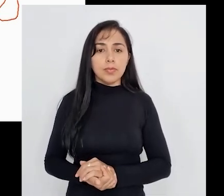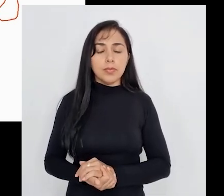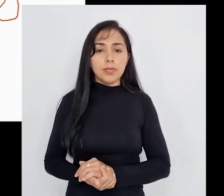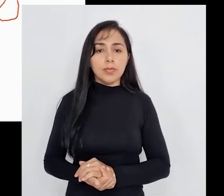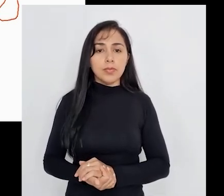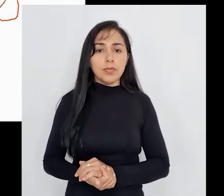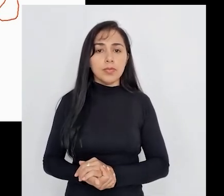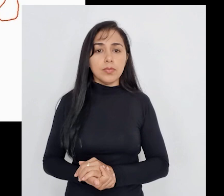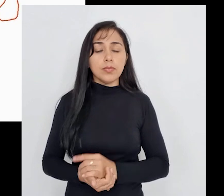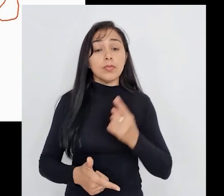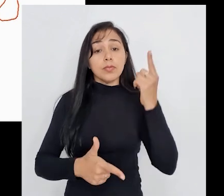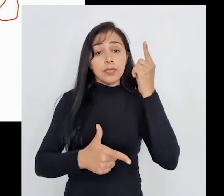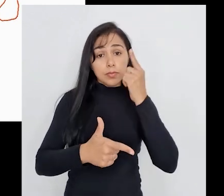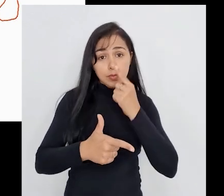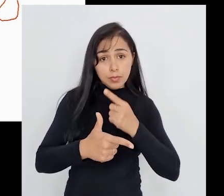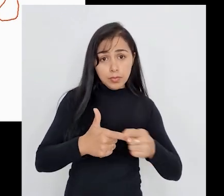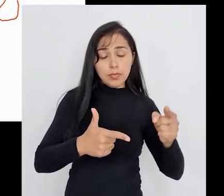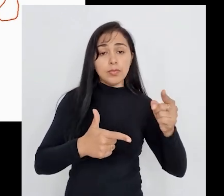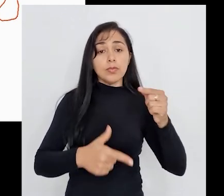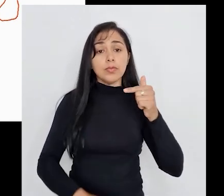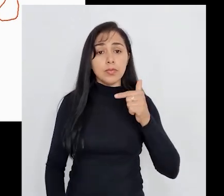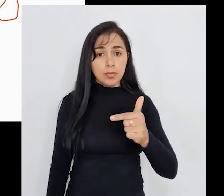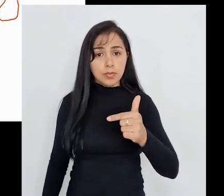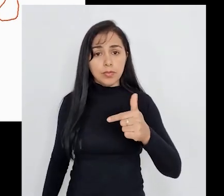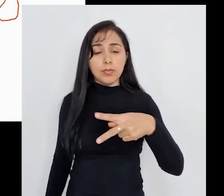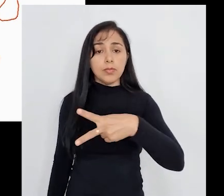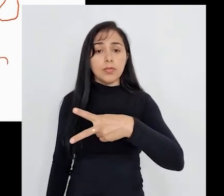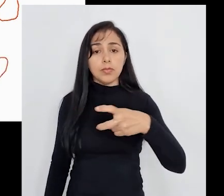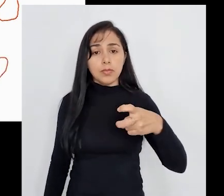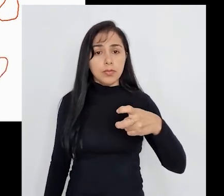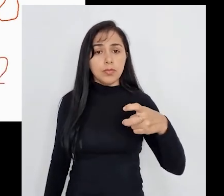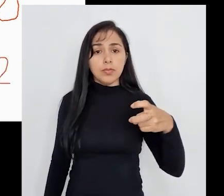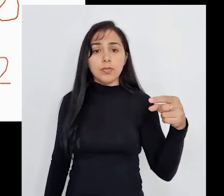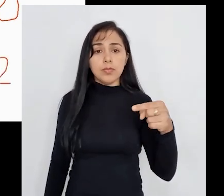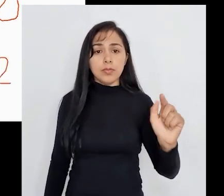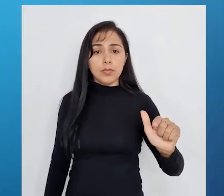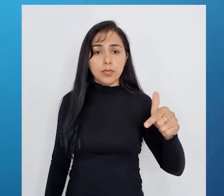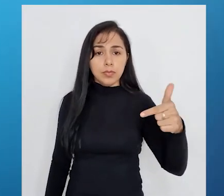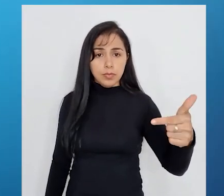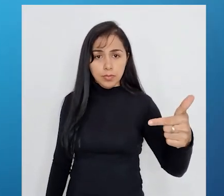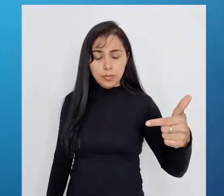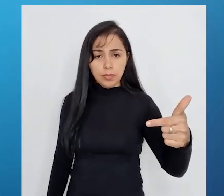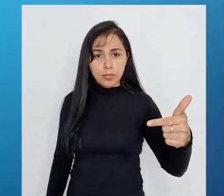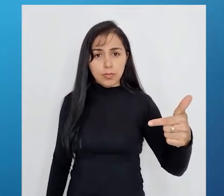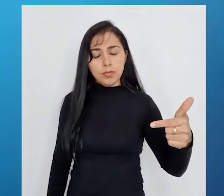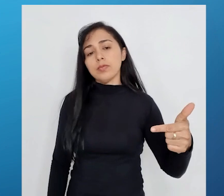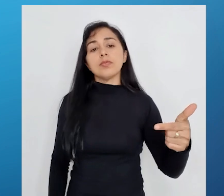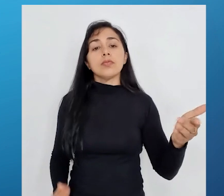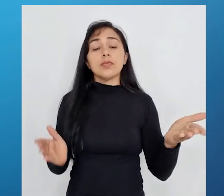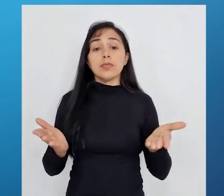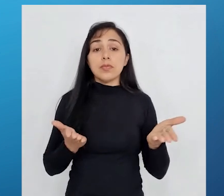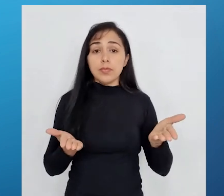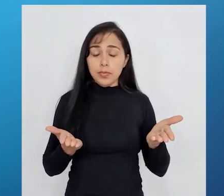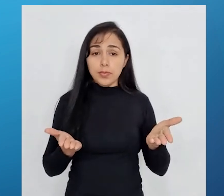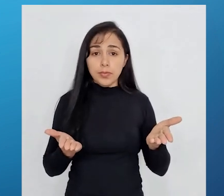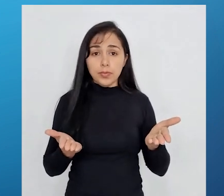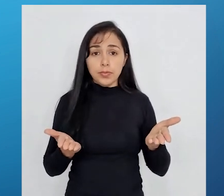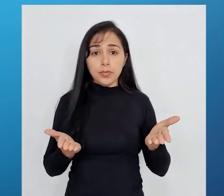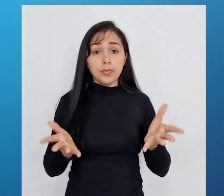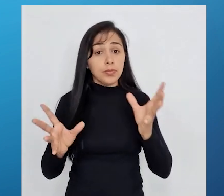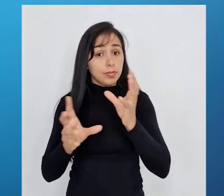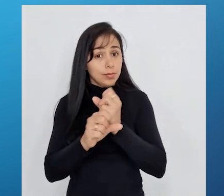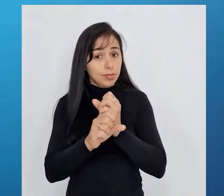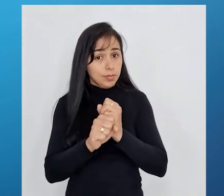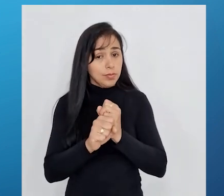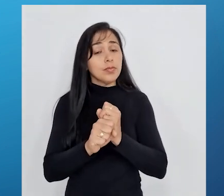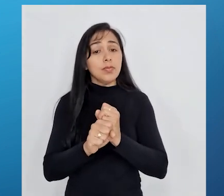Dividido por 2 igual a menos 2. Tá? Então, vamos pegar aqui esse cálculo,